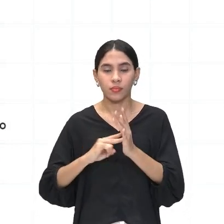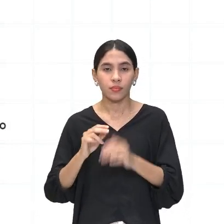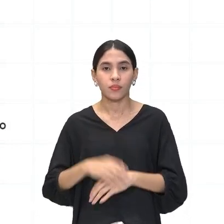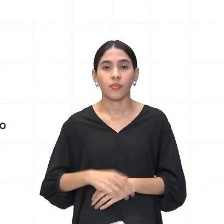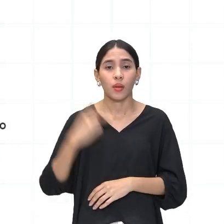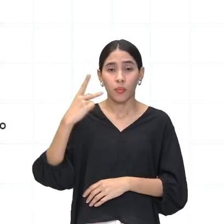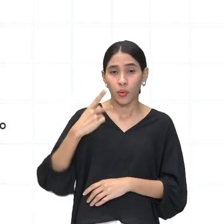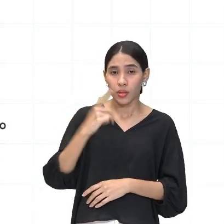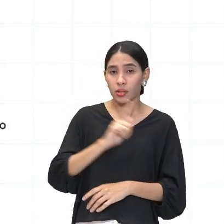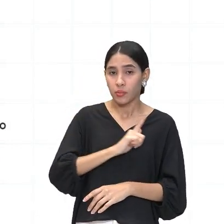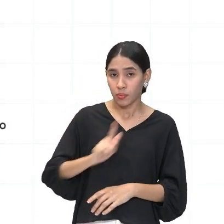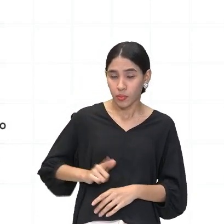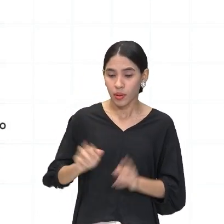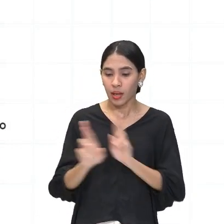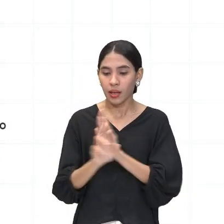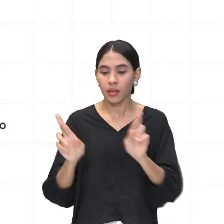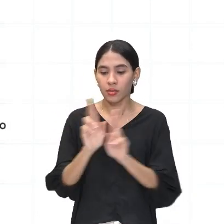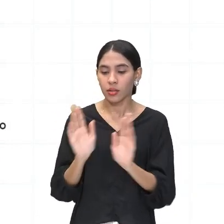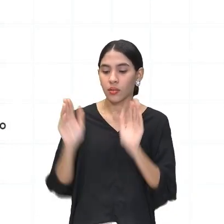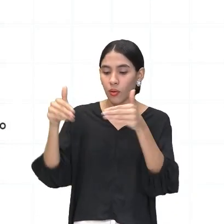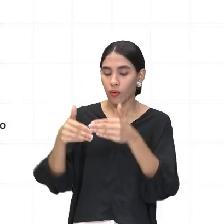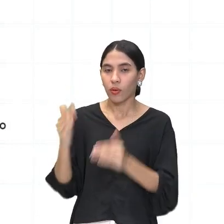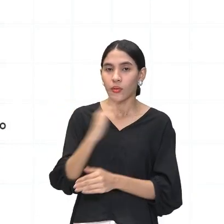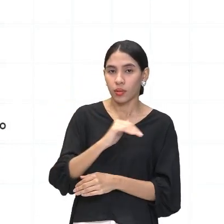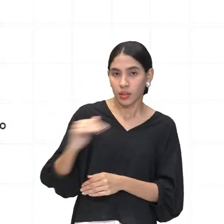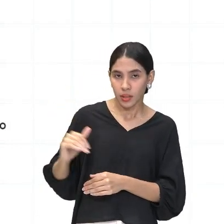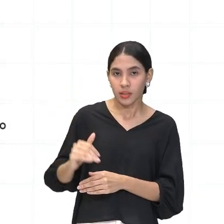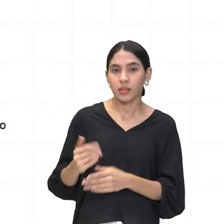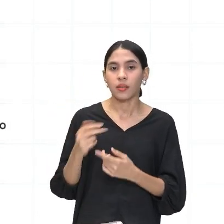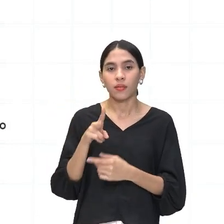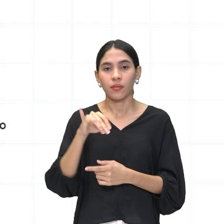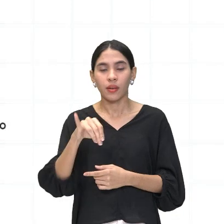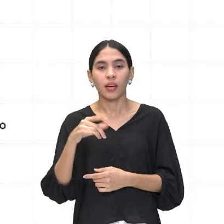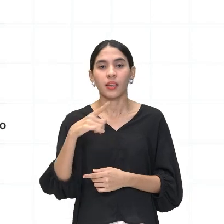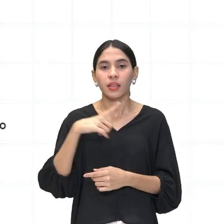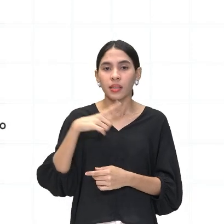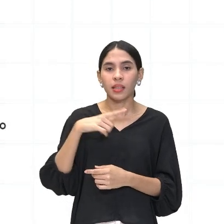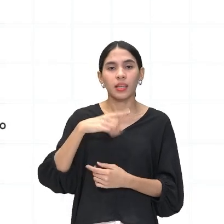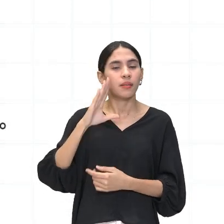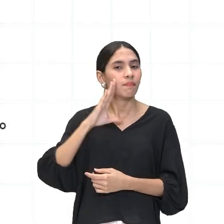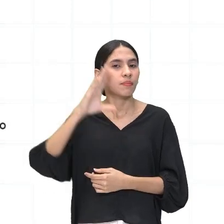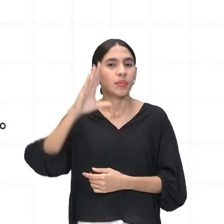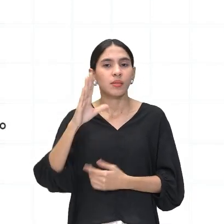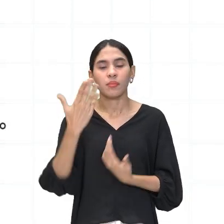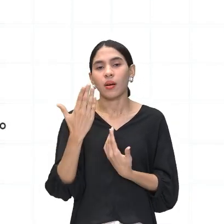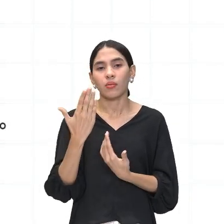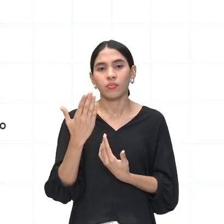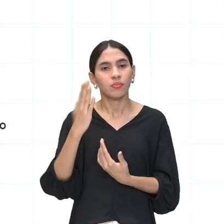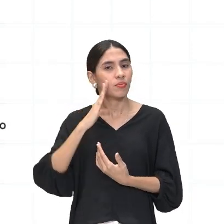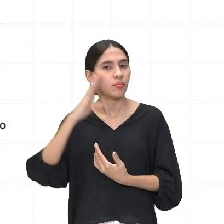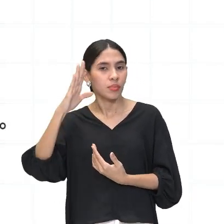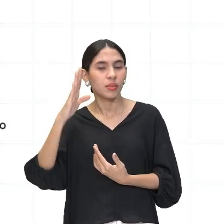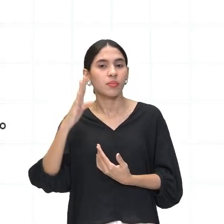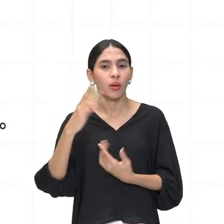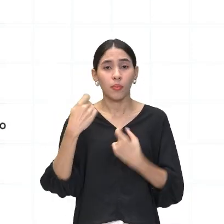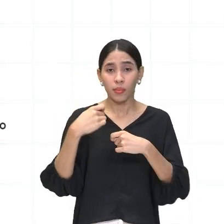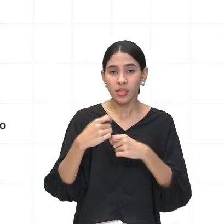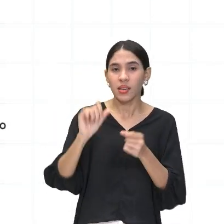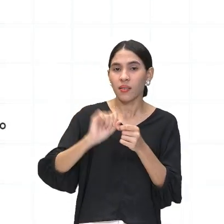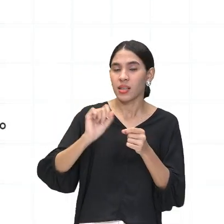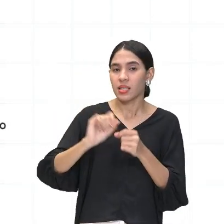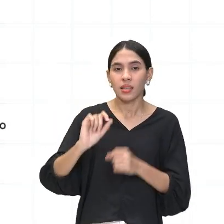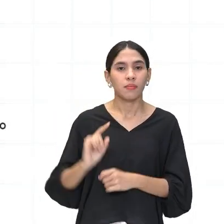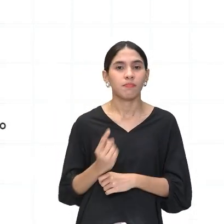políticas públicas relacionadas às crianças, vai ter aí uma preferência, né? Aquilo que é para proteger